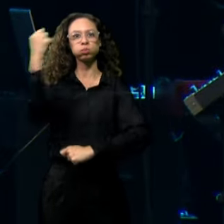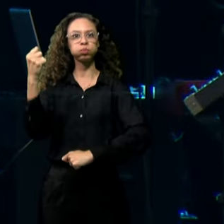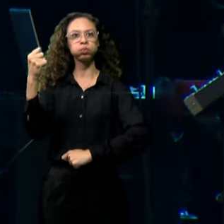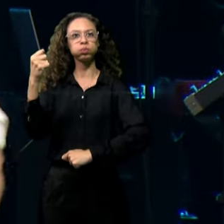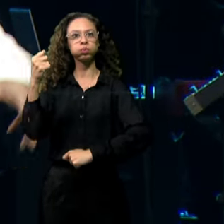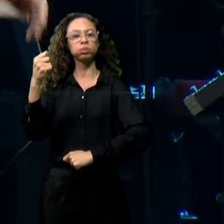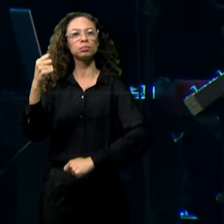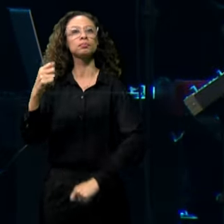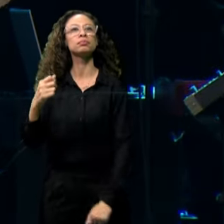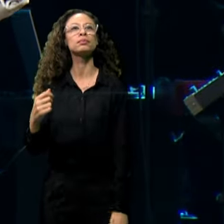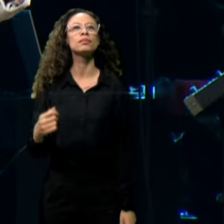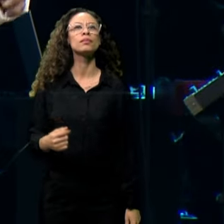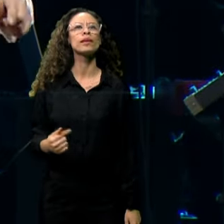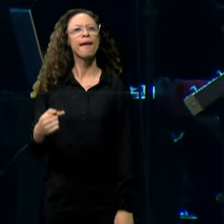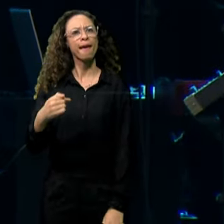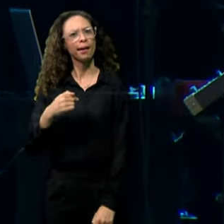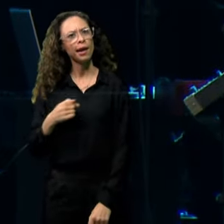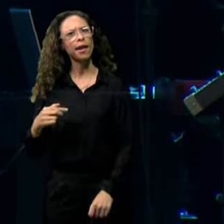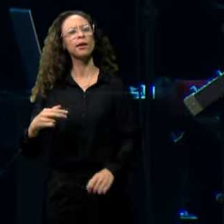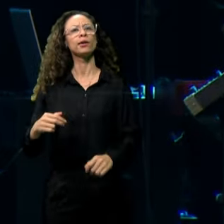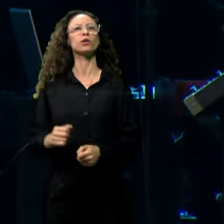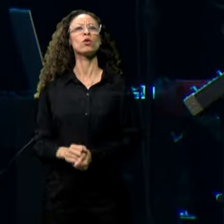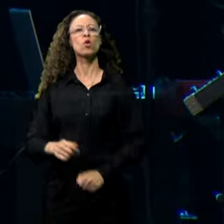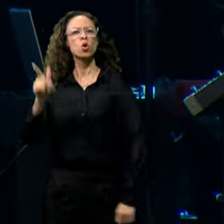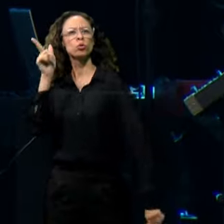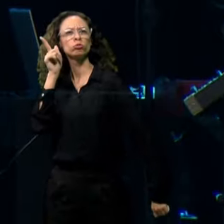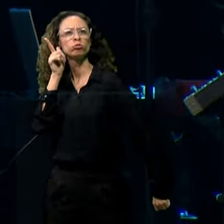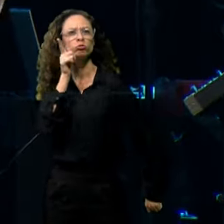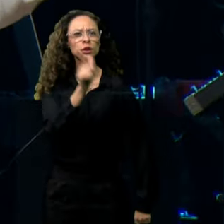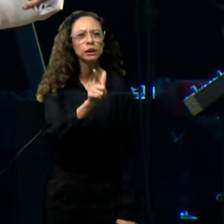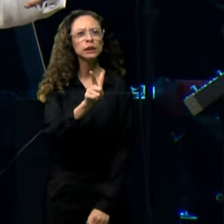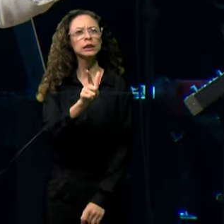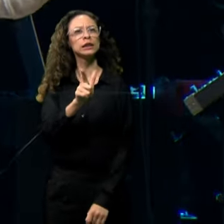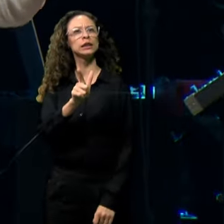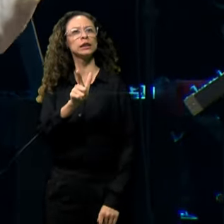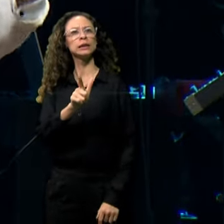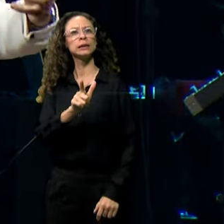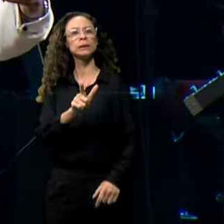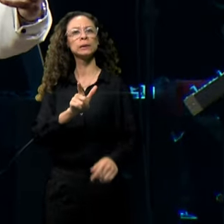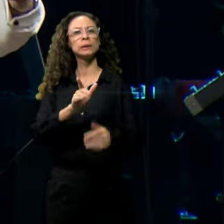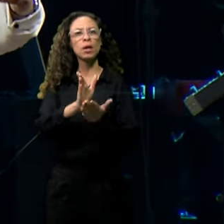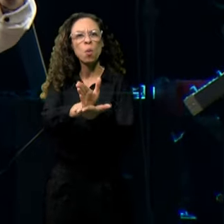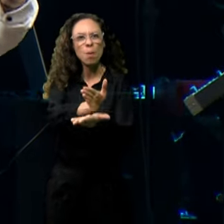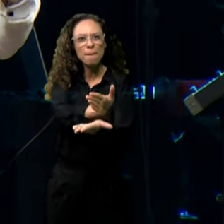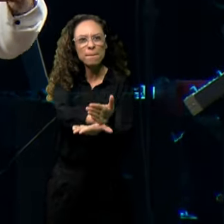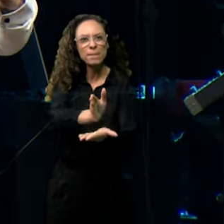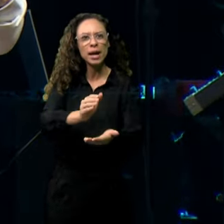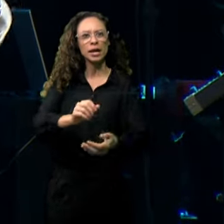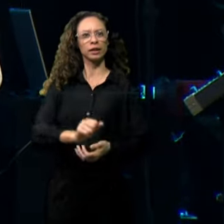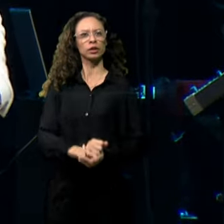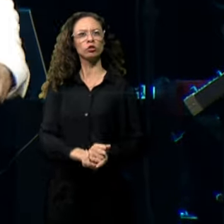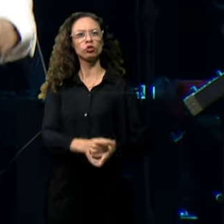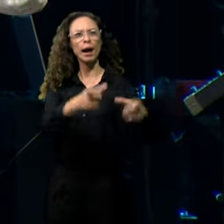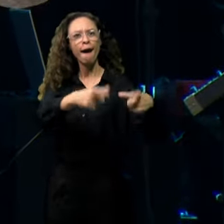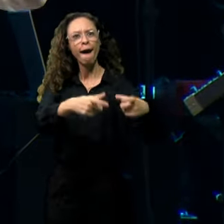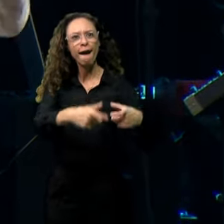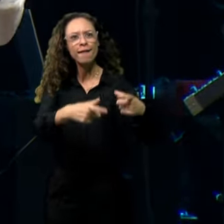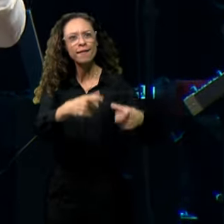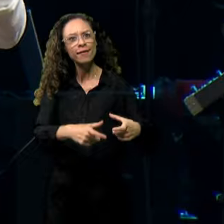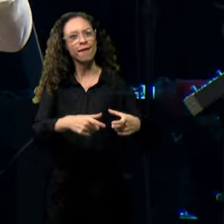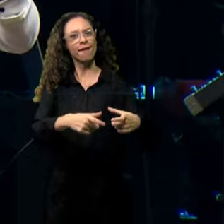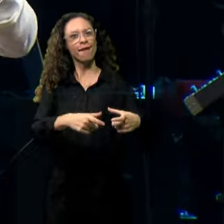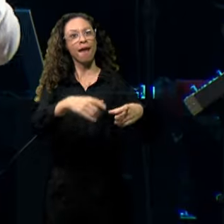eu tomasse e possuísse uma parcela uma porção de terra Extra essa